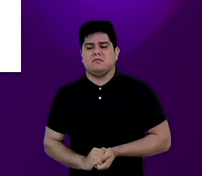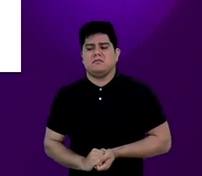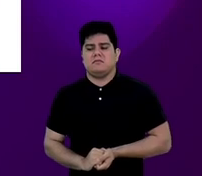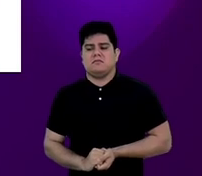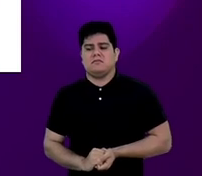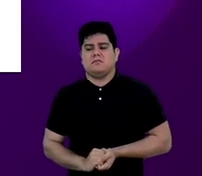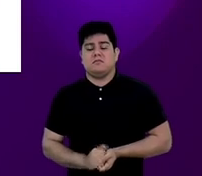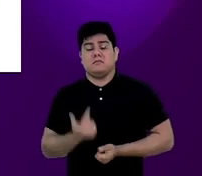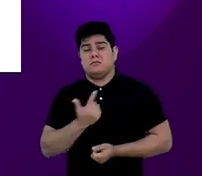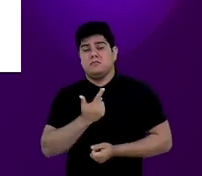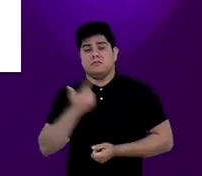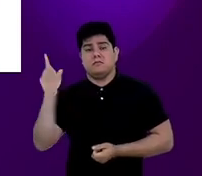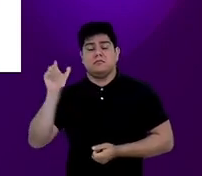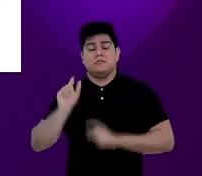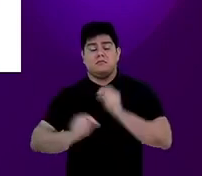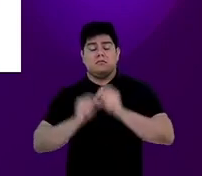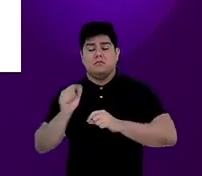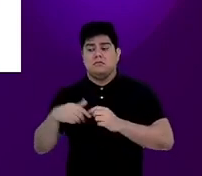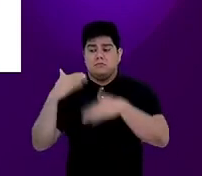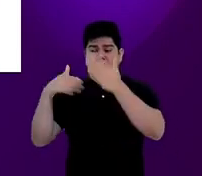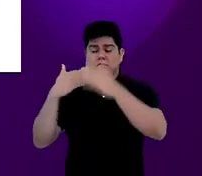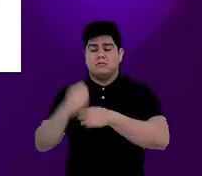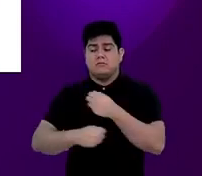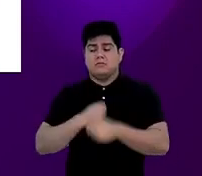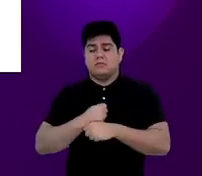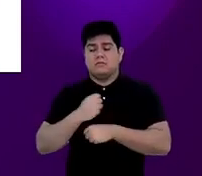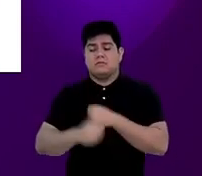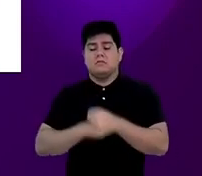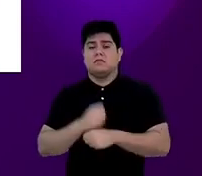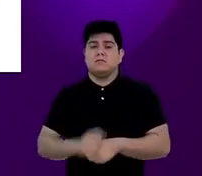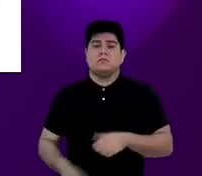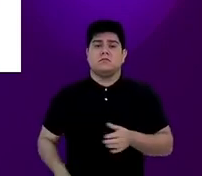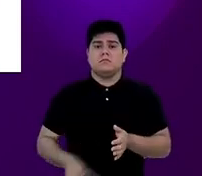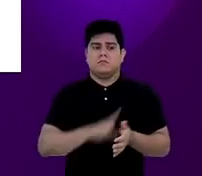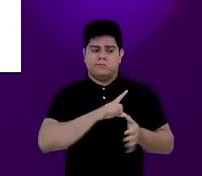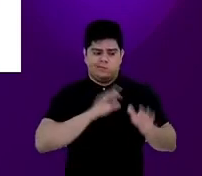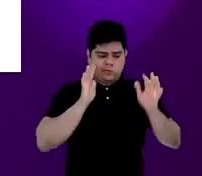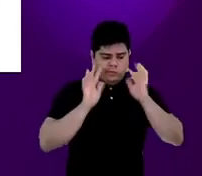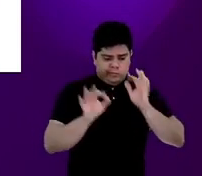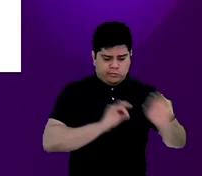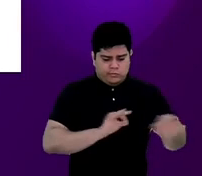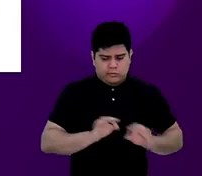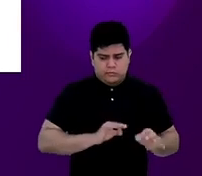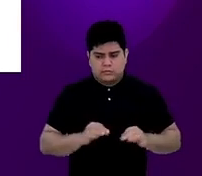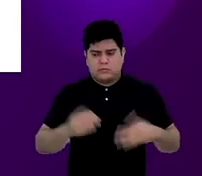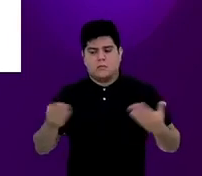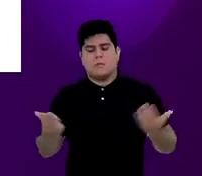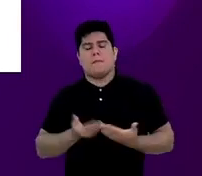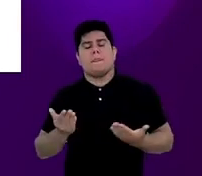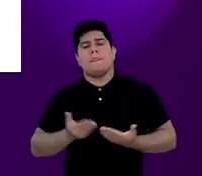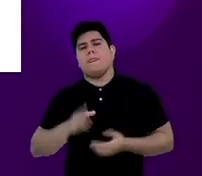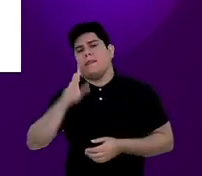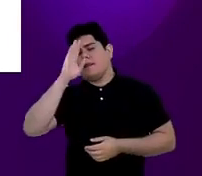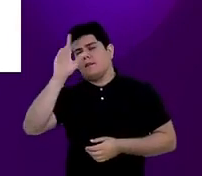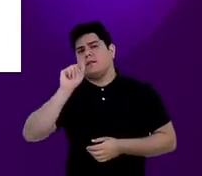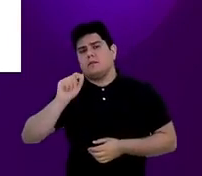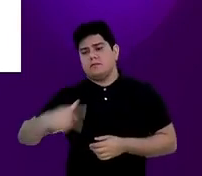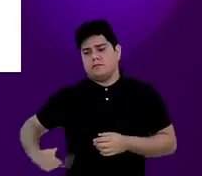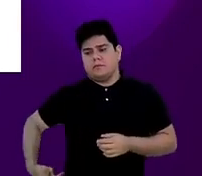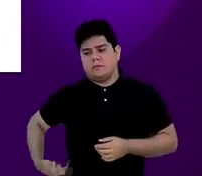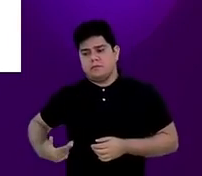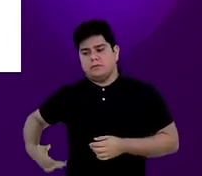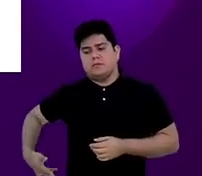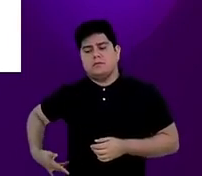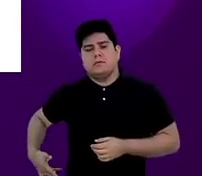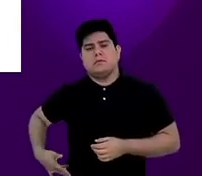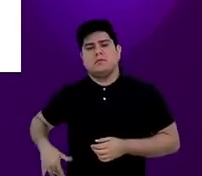Uma outra coisa que evoluiu muito ao longo dos anos foi o planejamento. Né? Hoje, a palavra de ordem em cirurgia renal é o